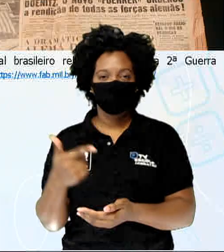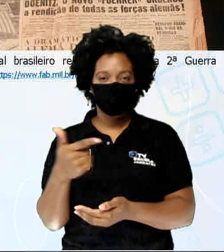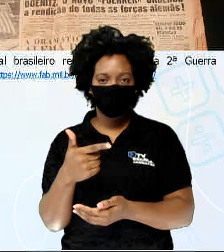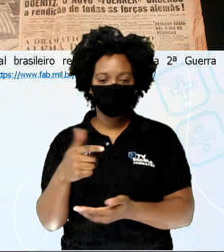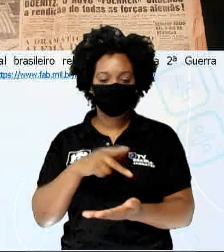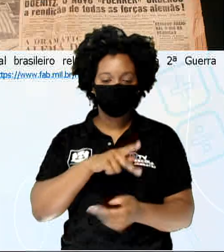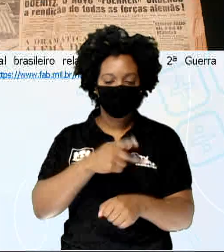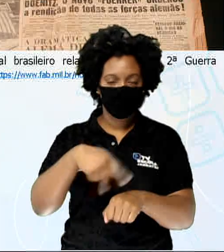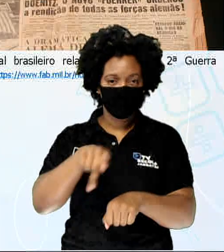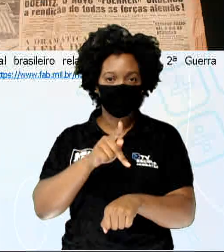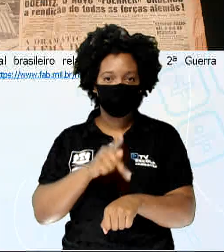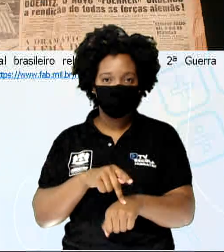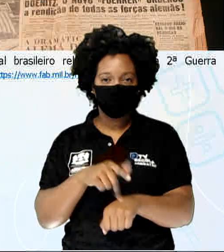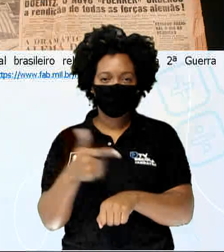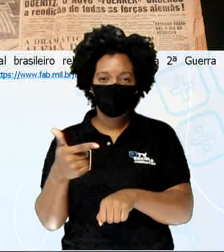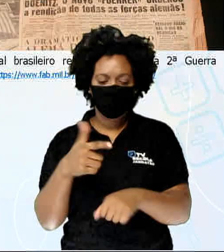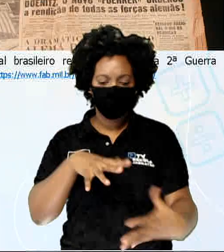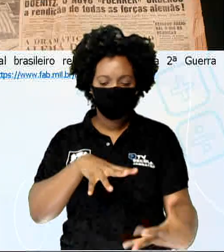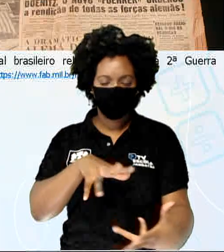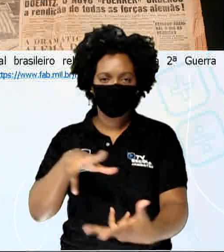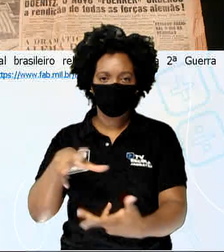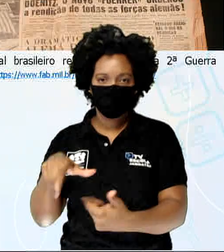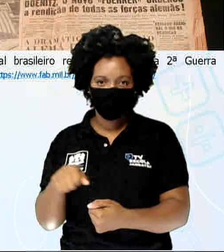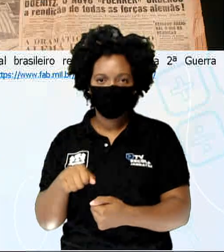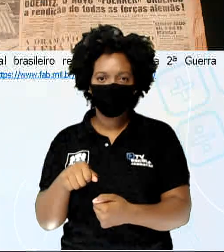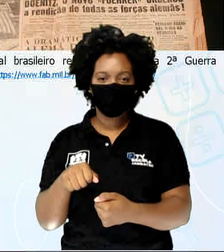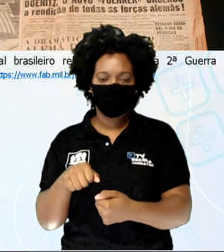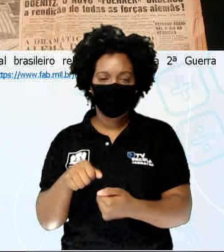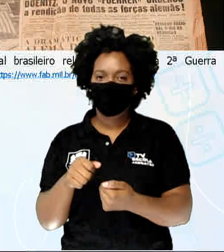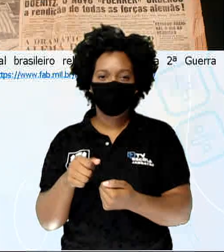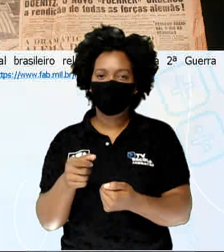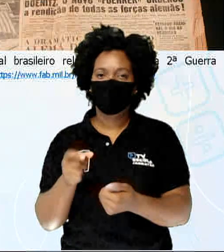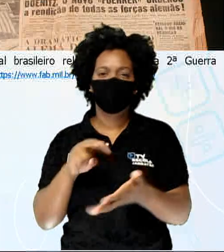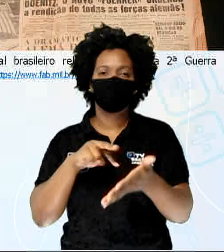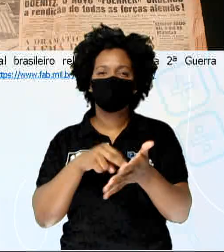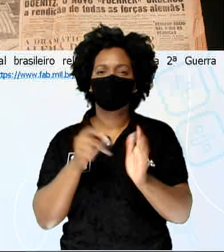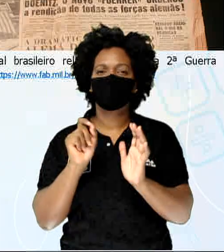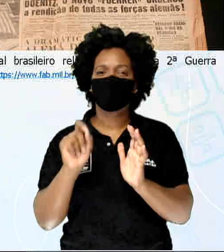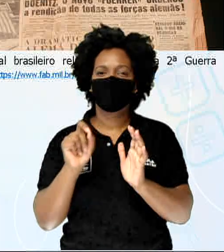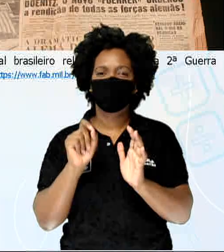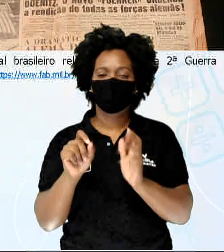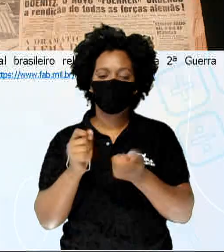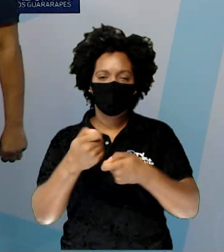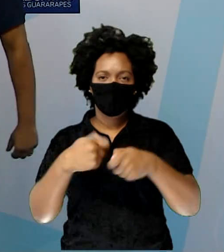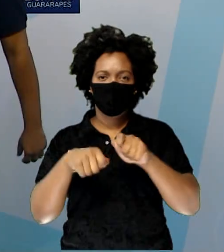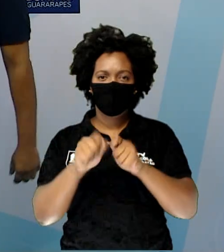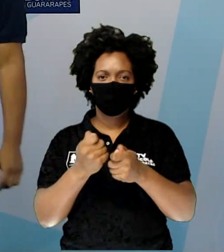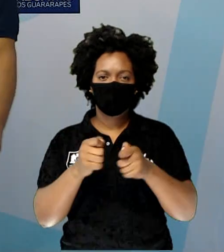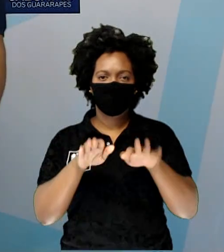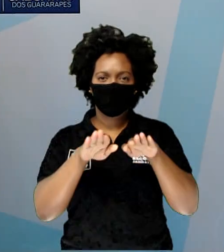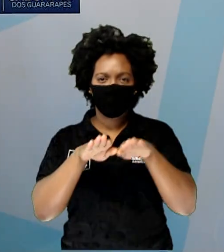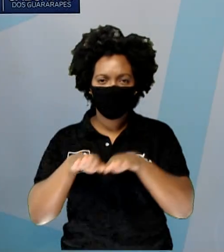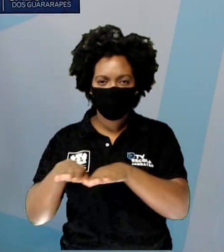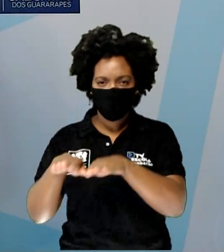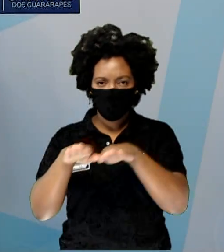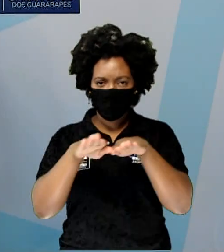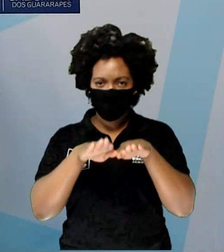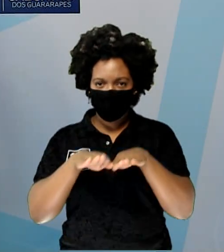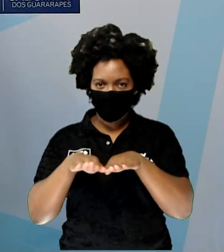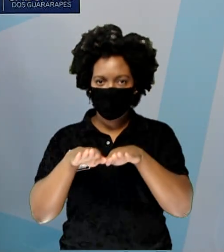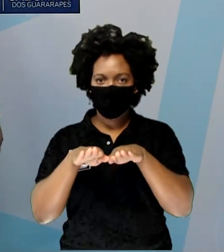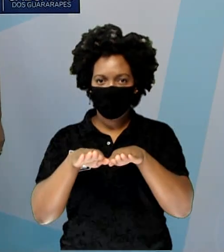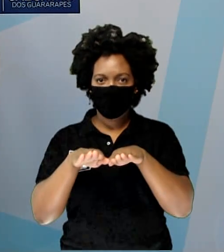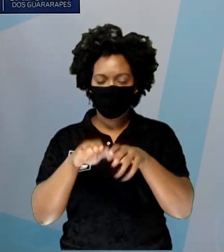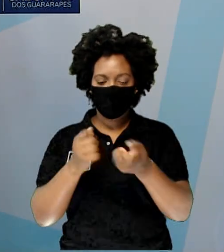mundo, considerados economias socialistas planificadas. Dá um foco aqui em mim, por favor. Então, a